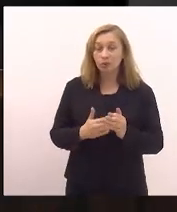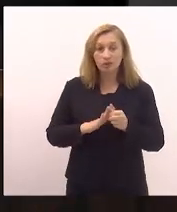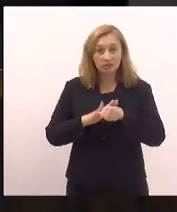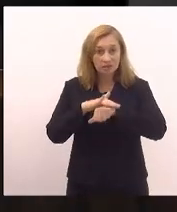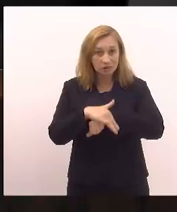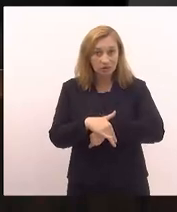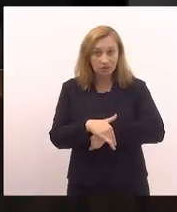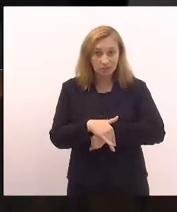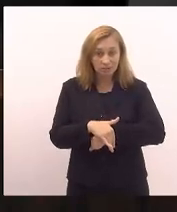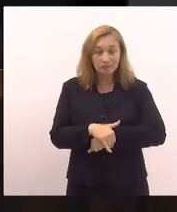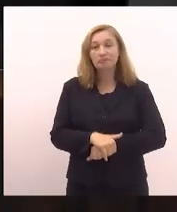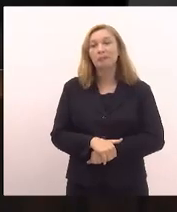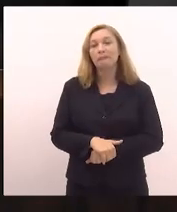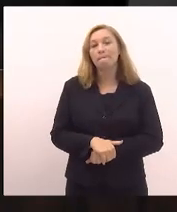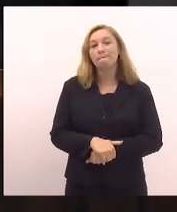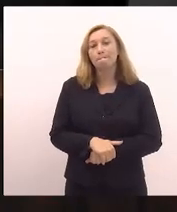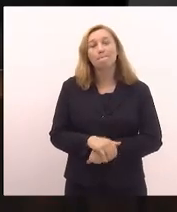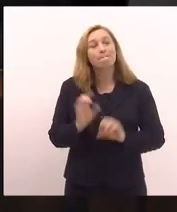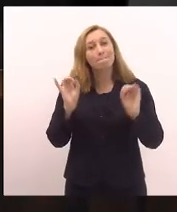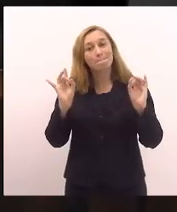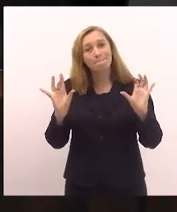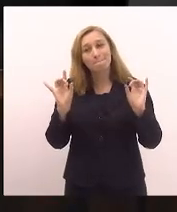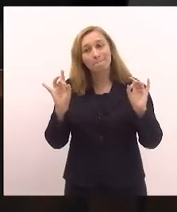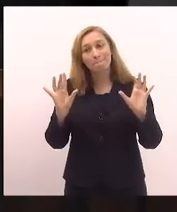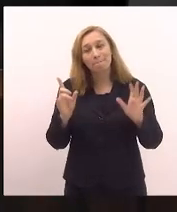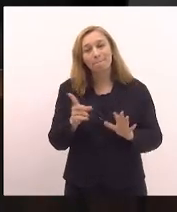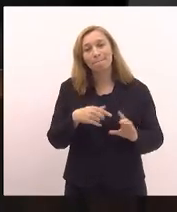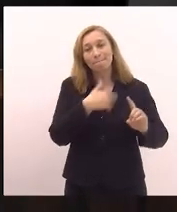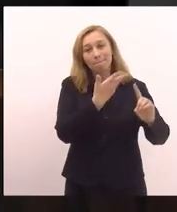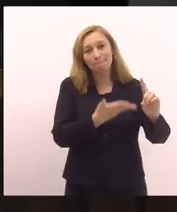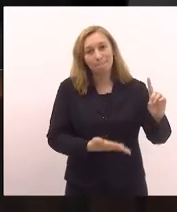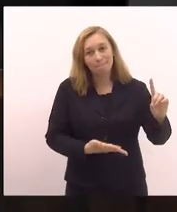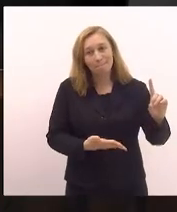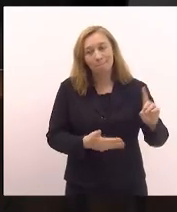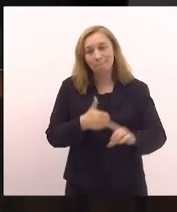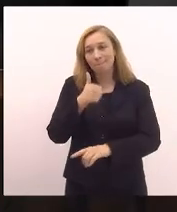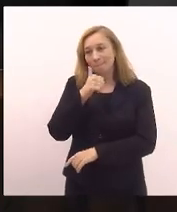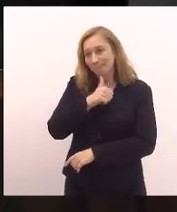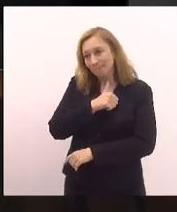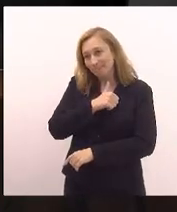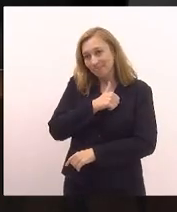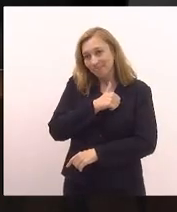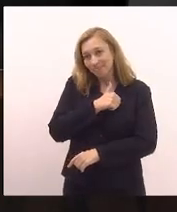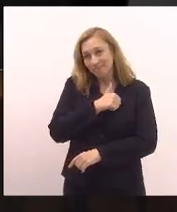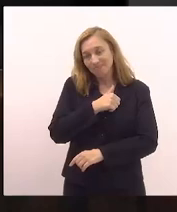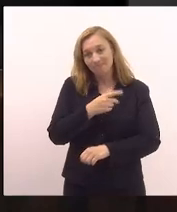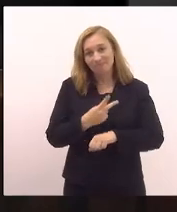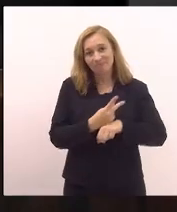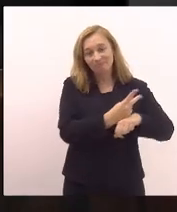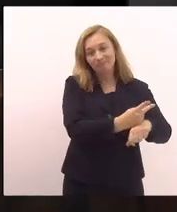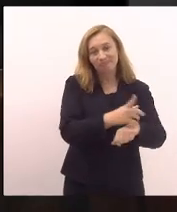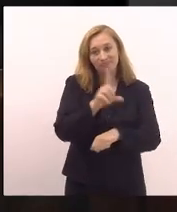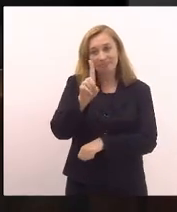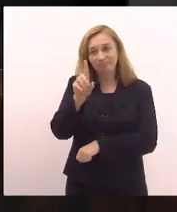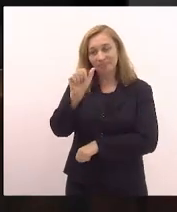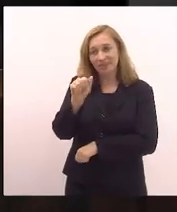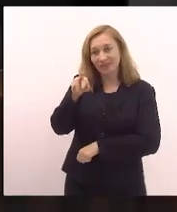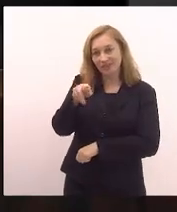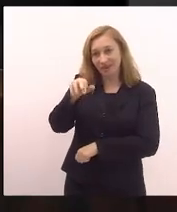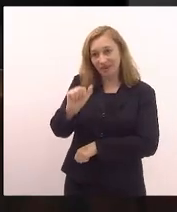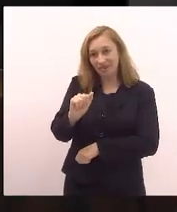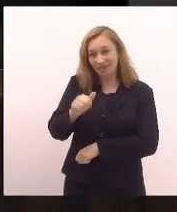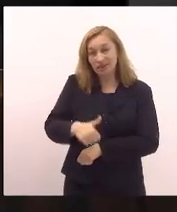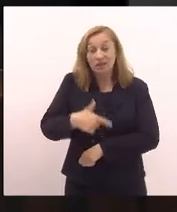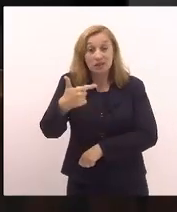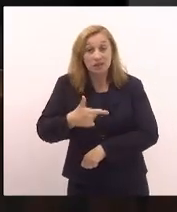noite. Em especial, nossas homenageadas com o prêmio Dandara.